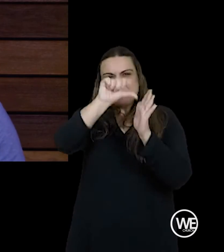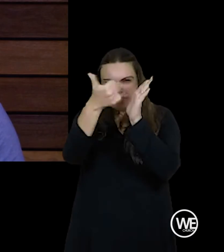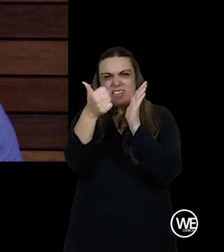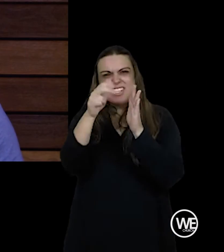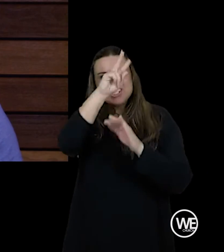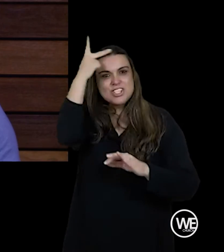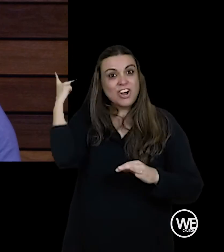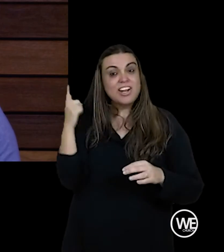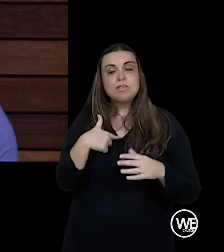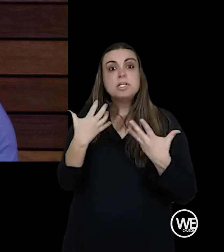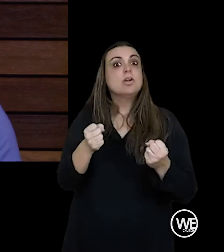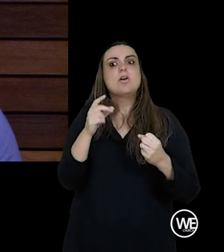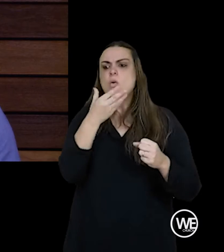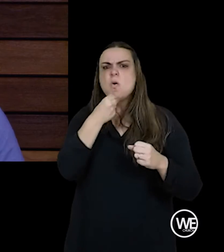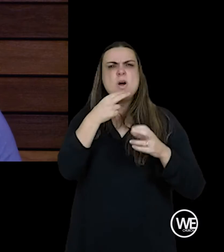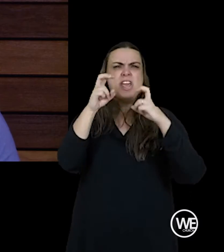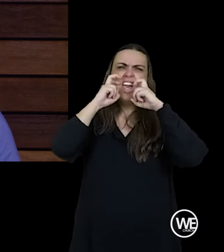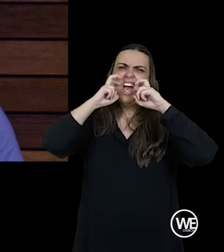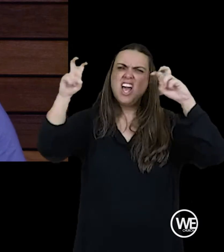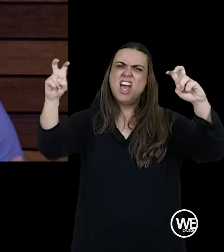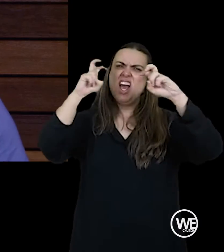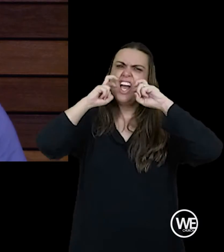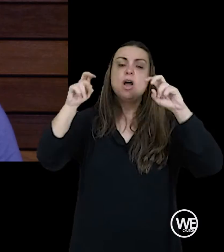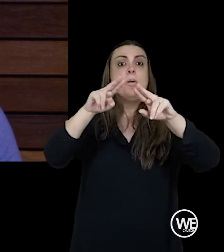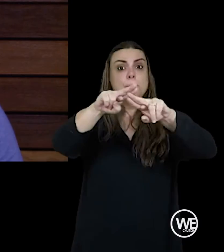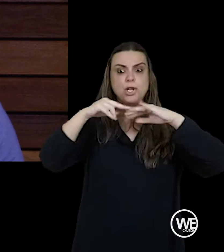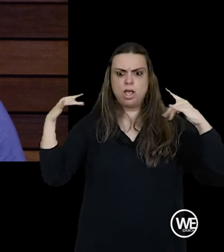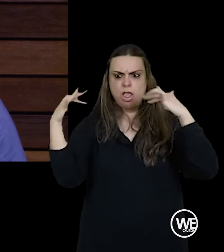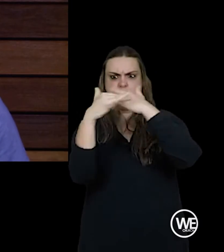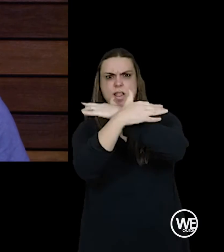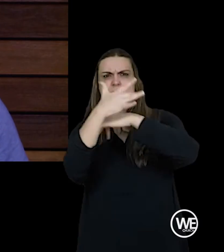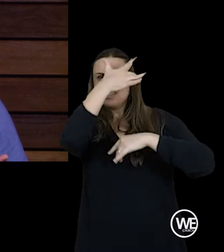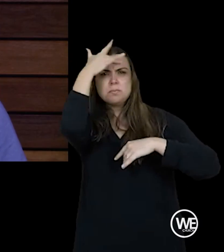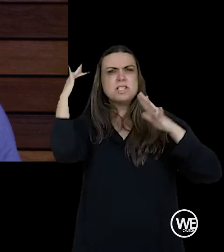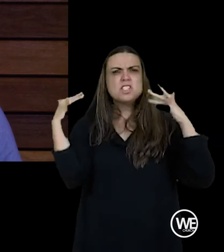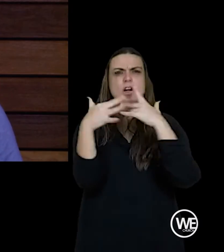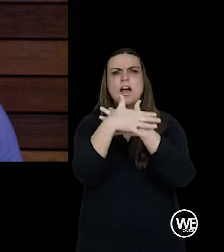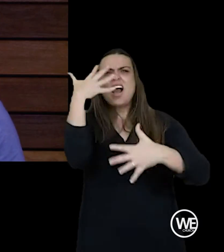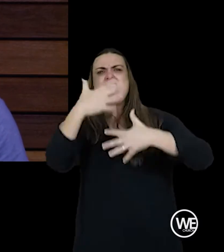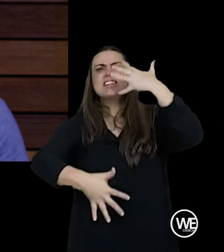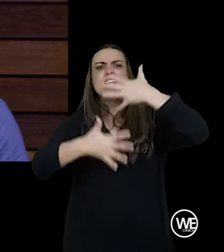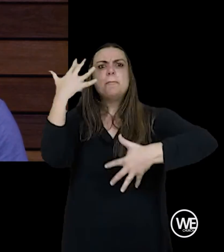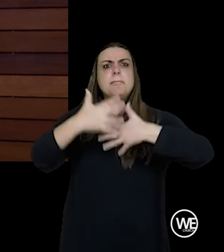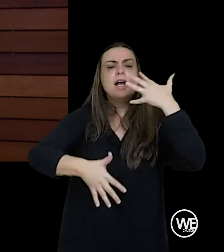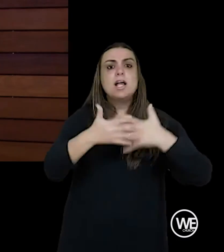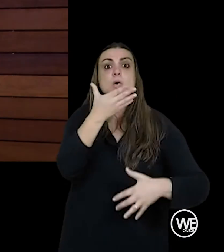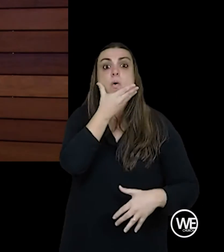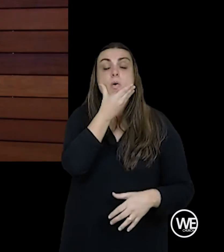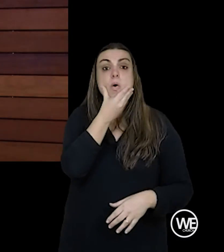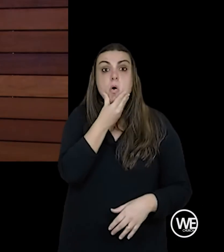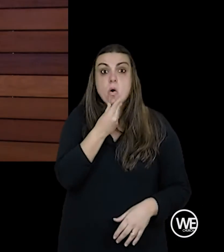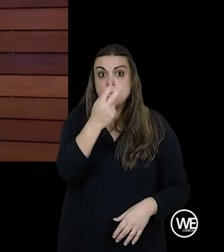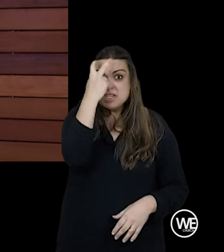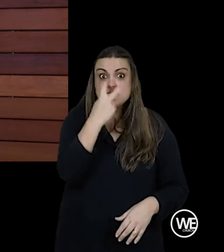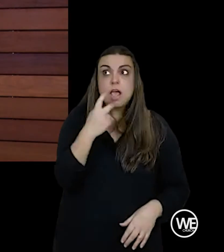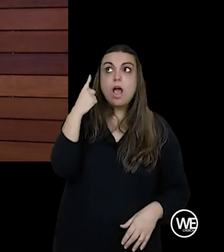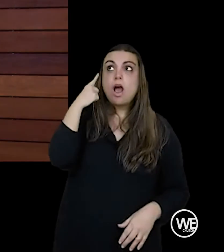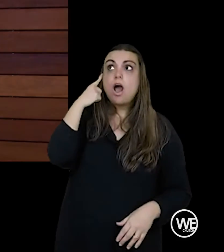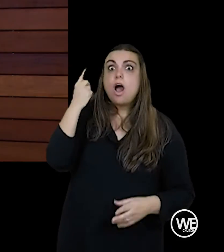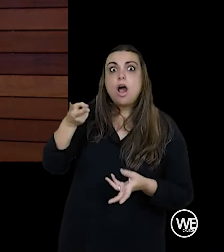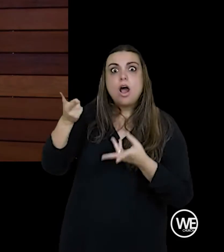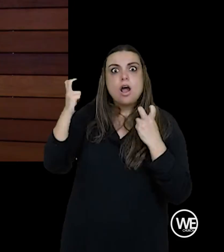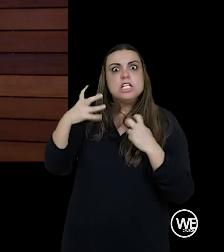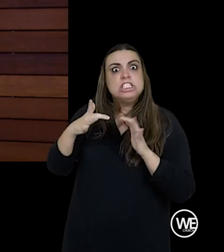porque a multidão atrapalhava esse cego de chegar, não só a cegueira, mas ele ouviu que Jesus estava passando e ele não